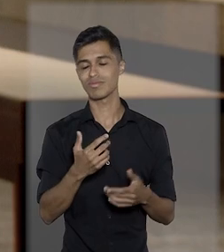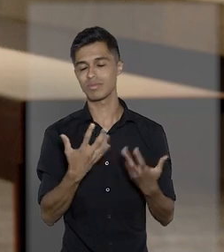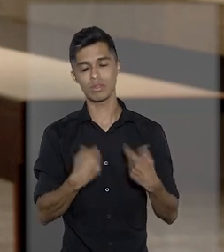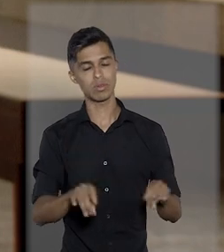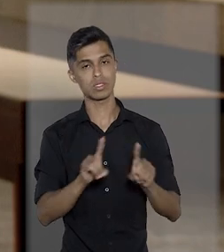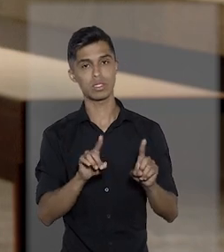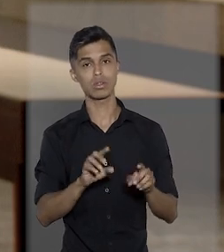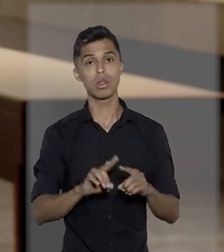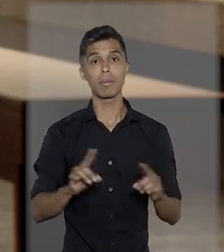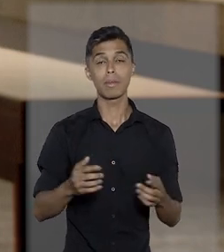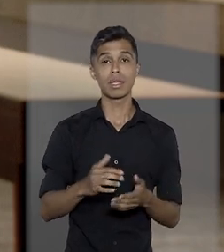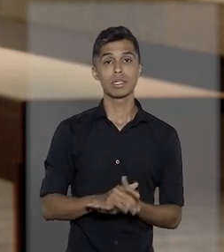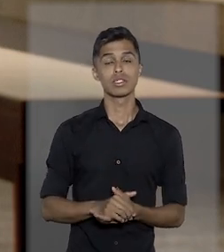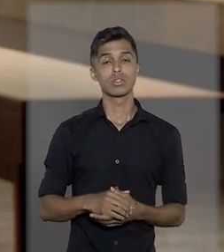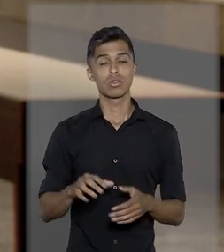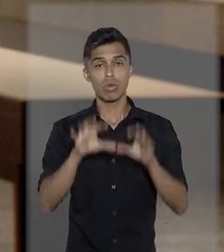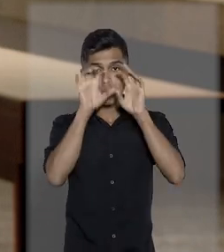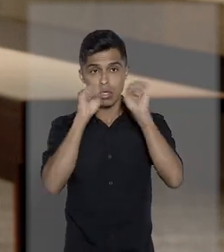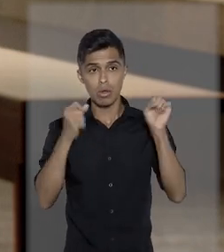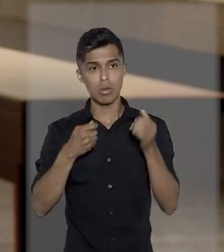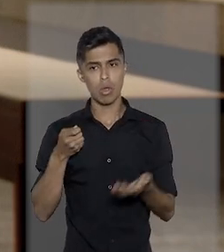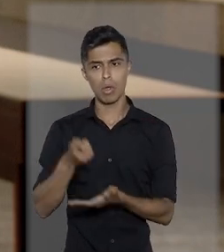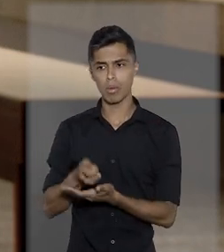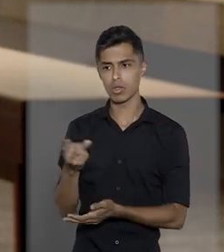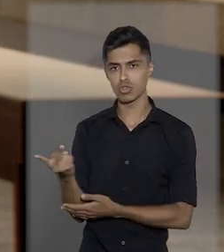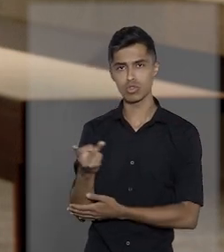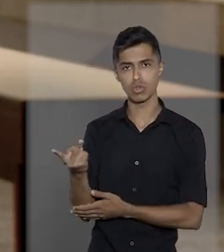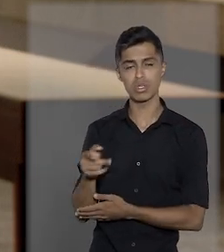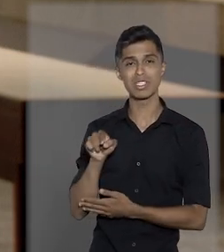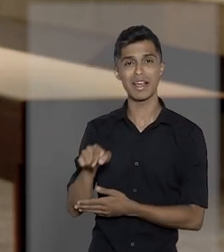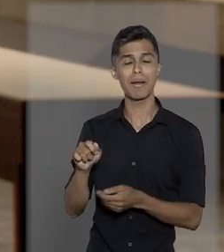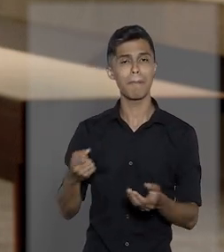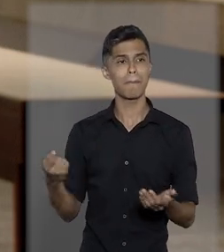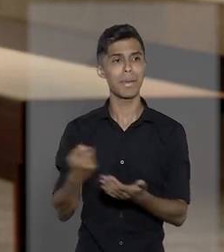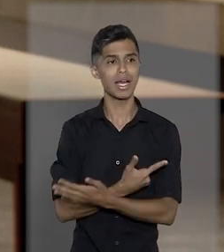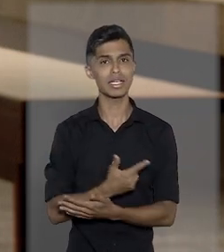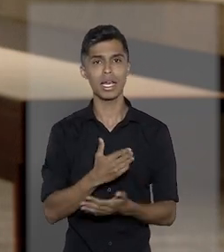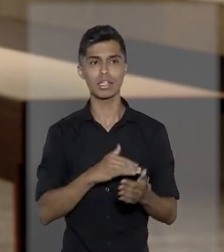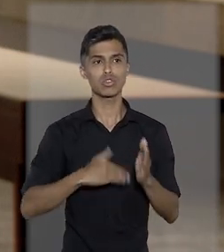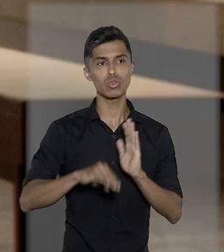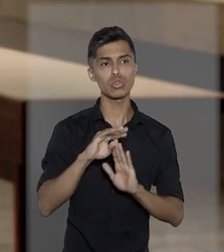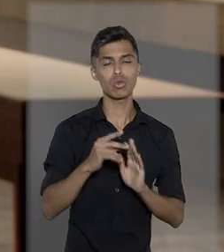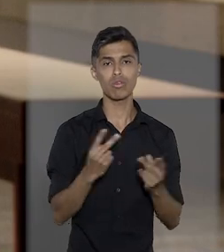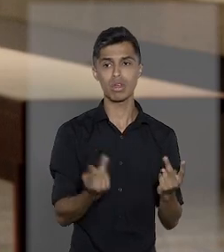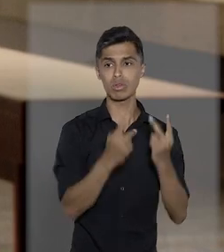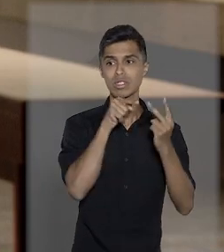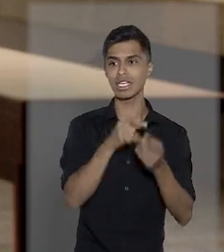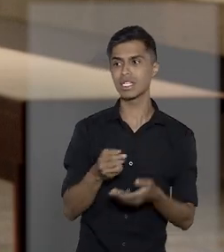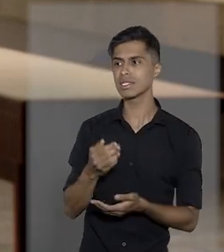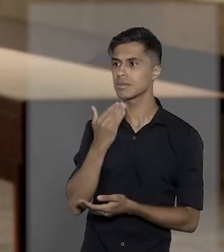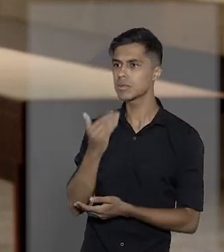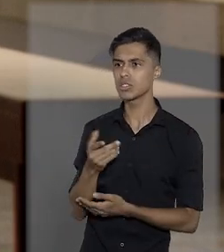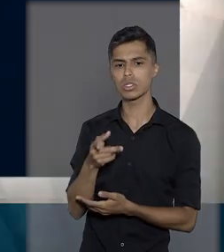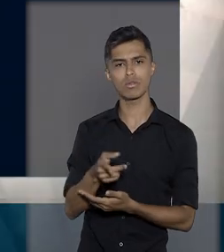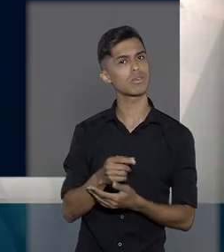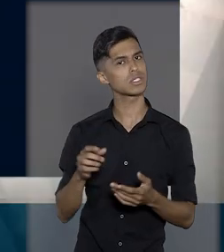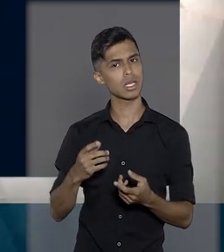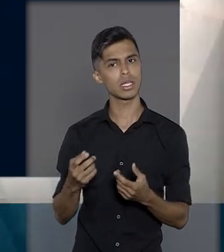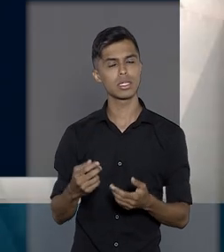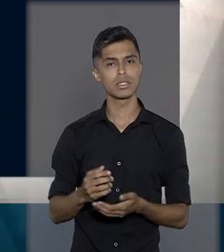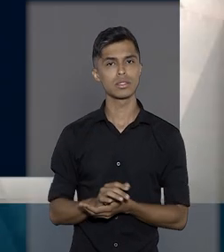instância mas o Tribunal de Justiça do Rio condenou Dado Villa Lobos e Marcelo bonfá a pagar o valor pedido pela produtora